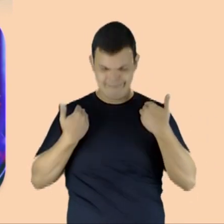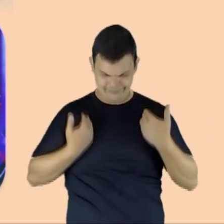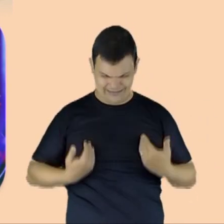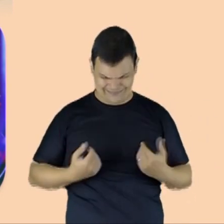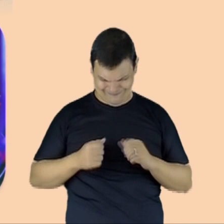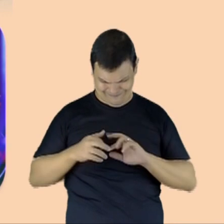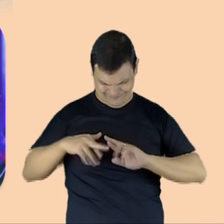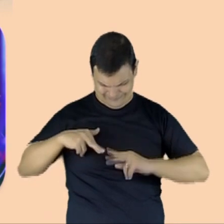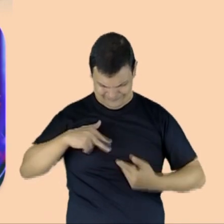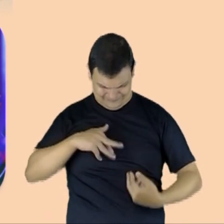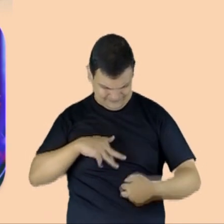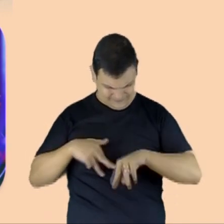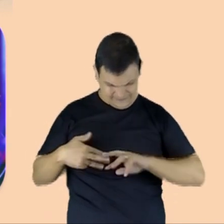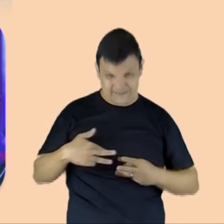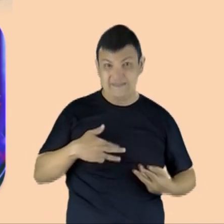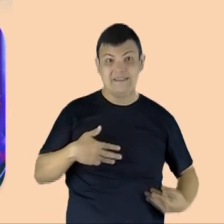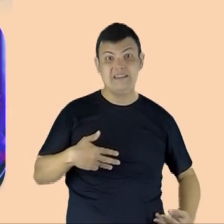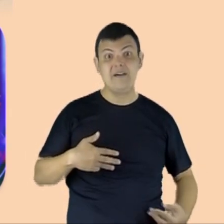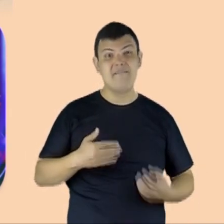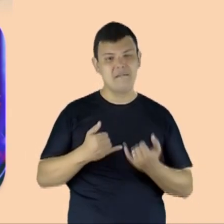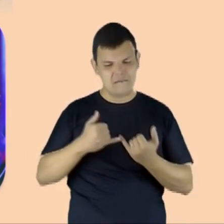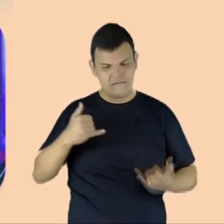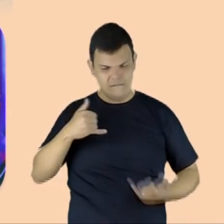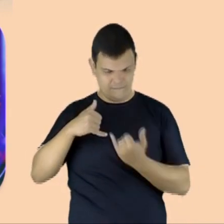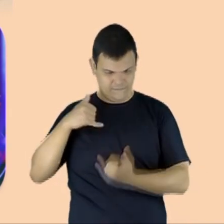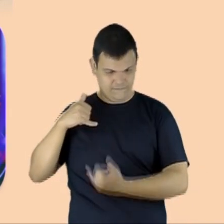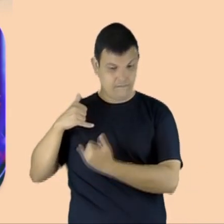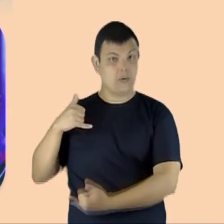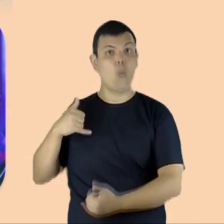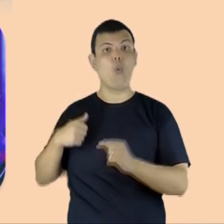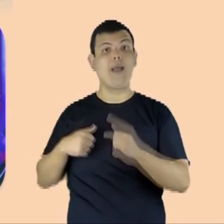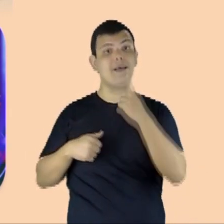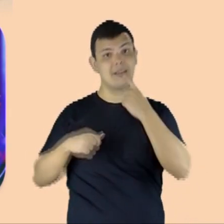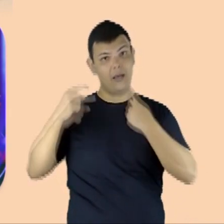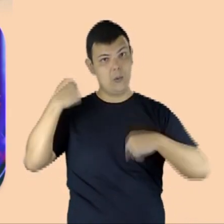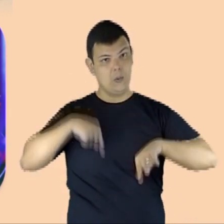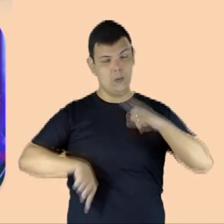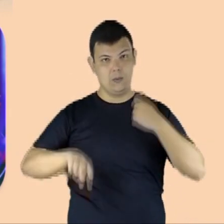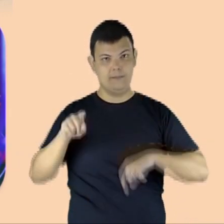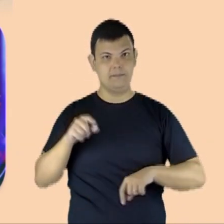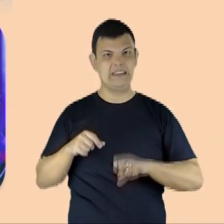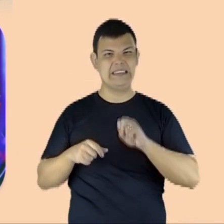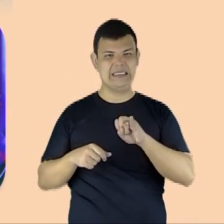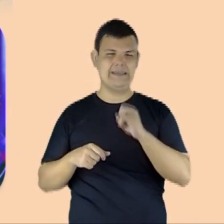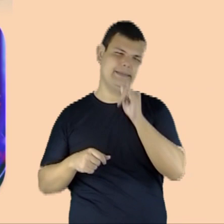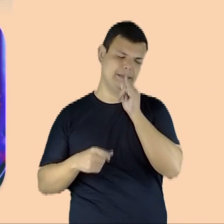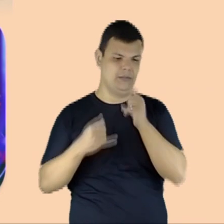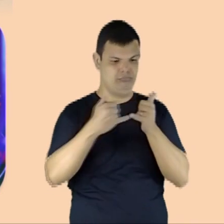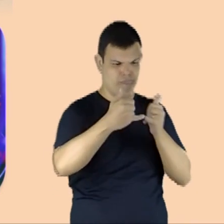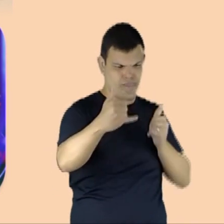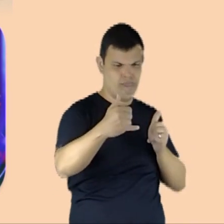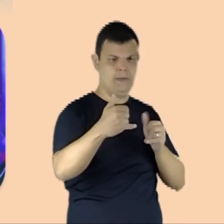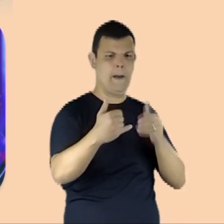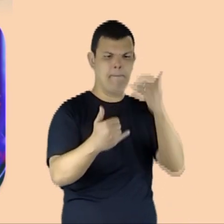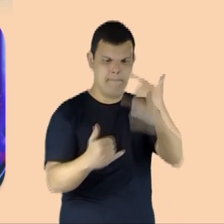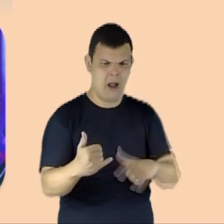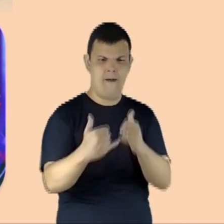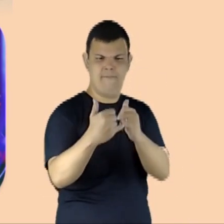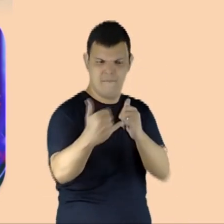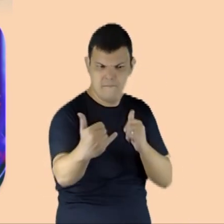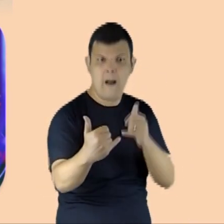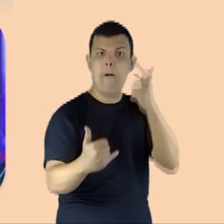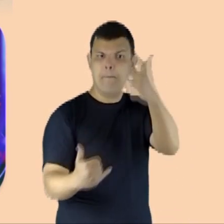por inúmeros tubos estreitos por onde o sangue circula. Se enfileirássemos todos esses tubos, eles